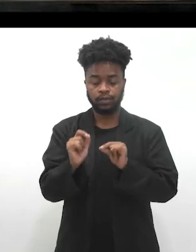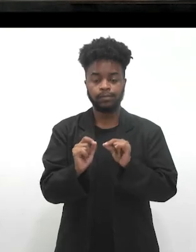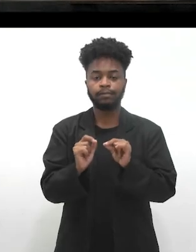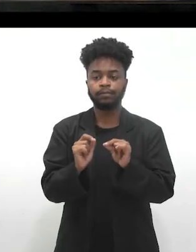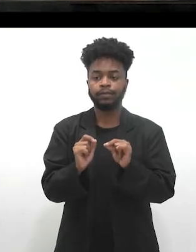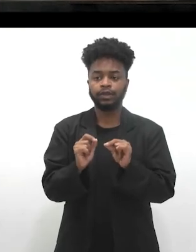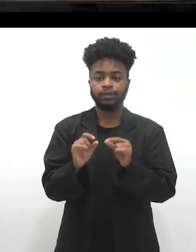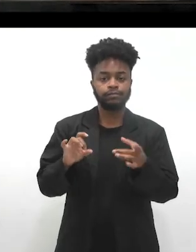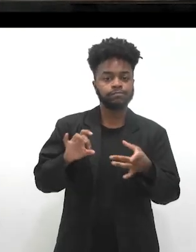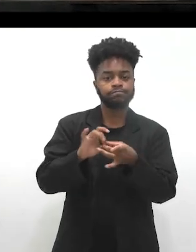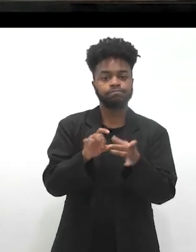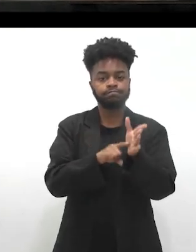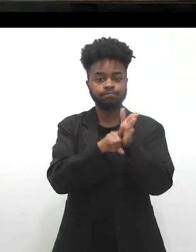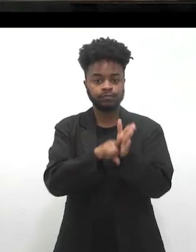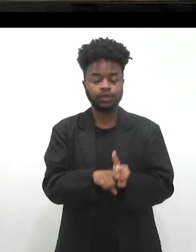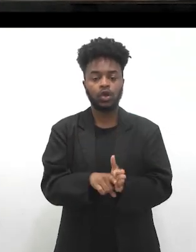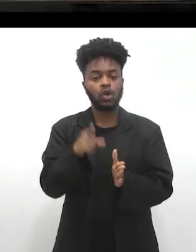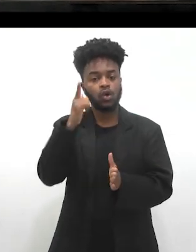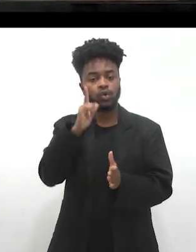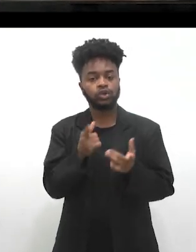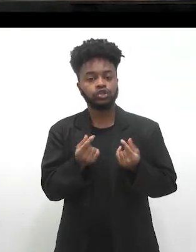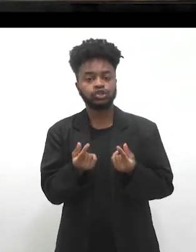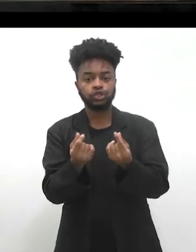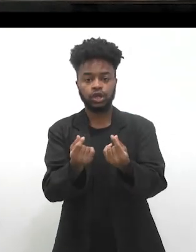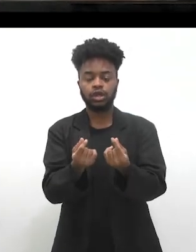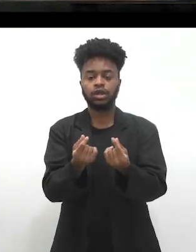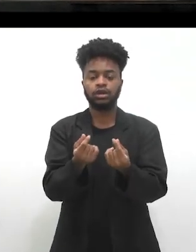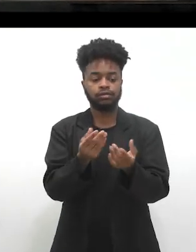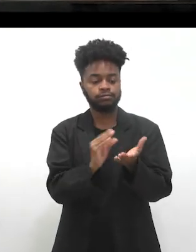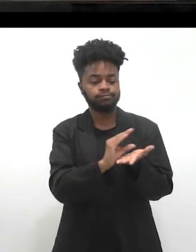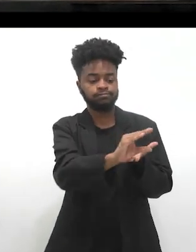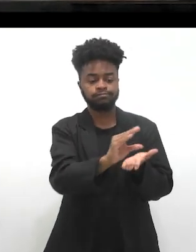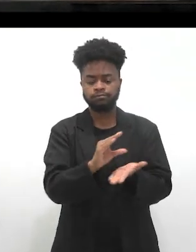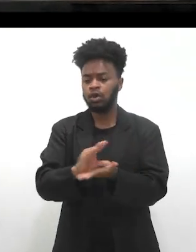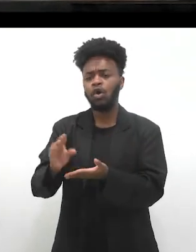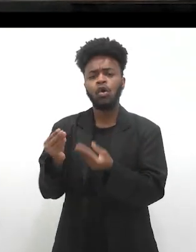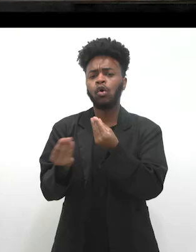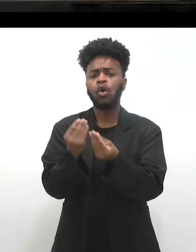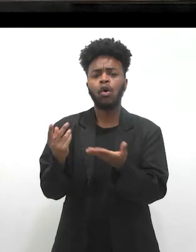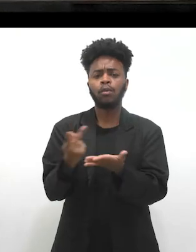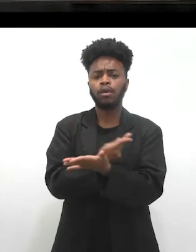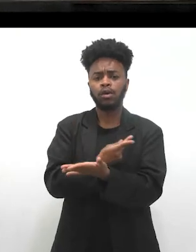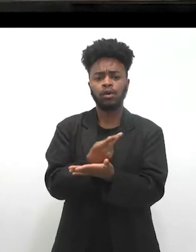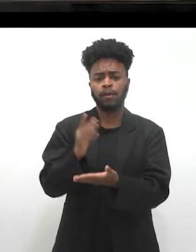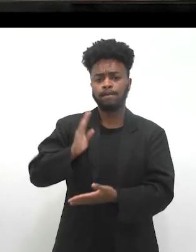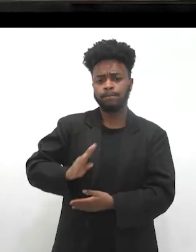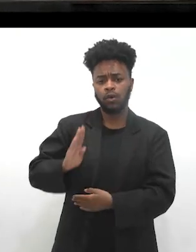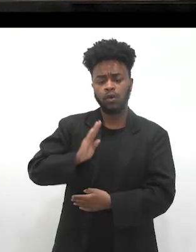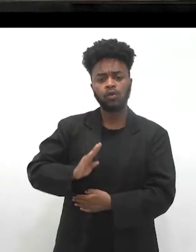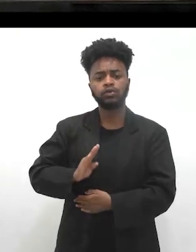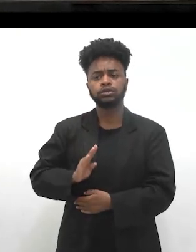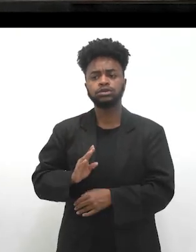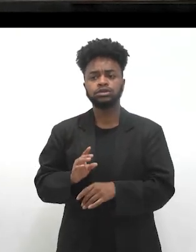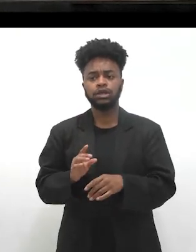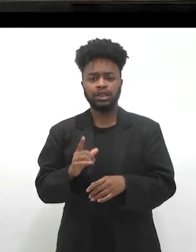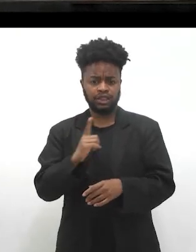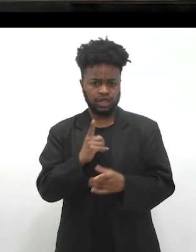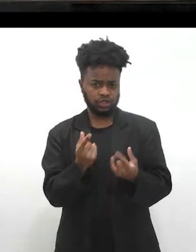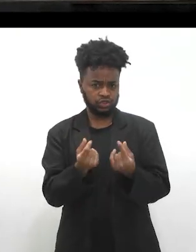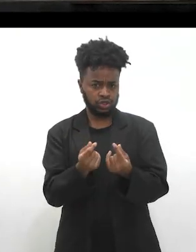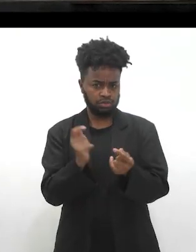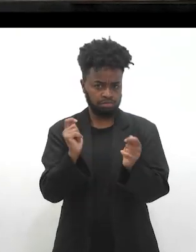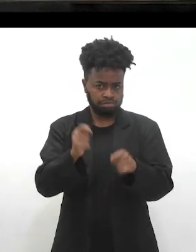são envolvidos com pesquisas, é que esses recursos sejam cortados, enfim. Como é que está essa situação dos bolsistas?